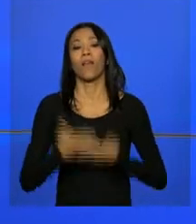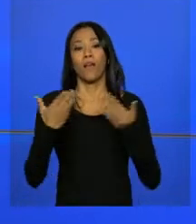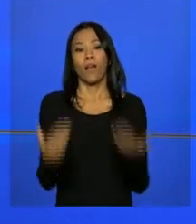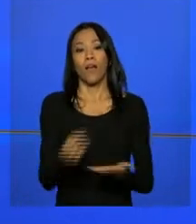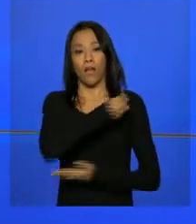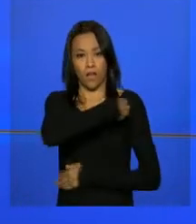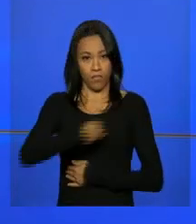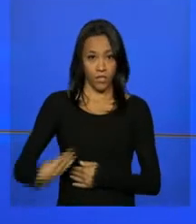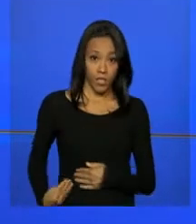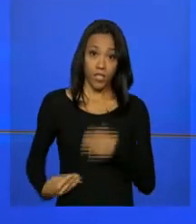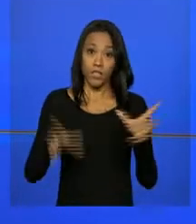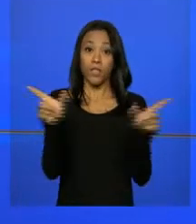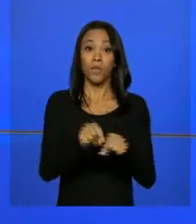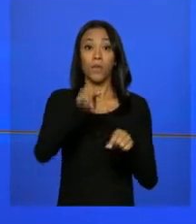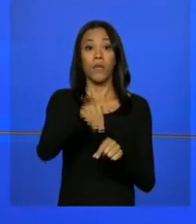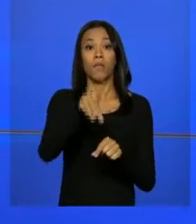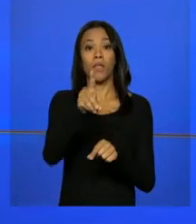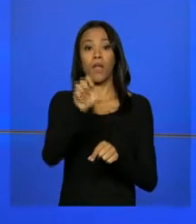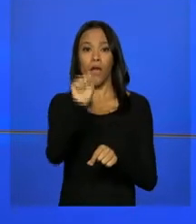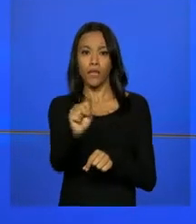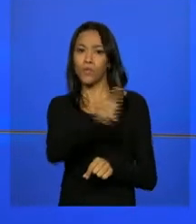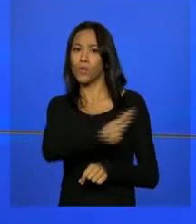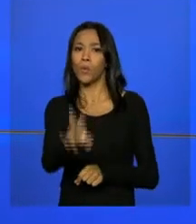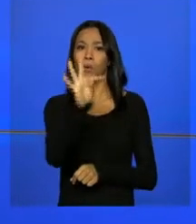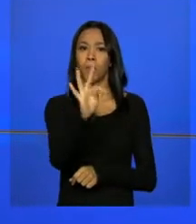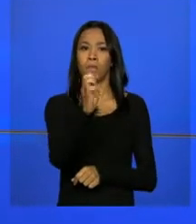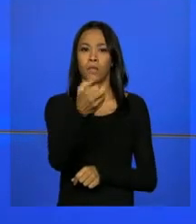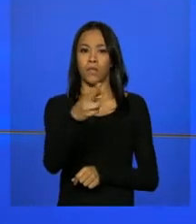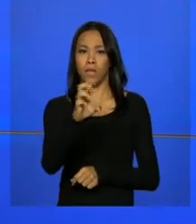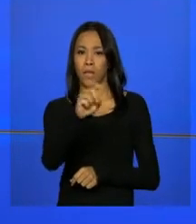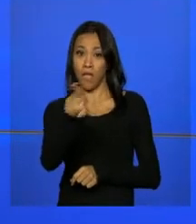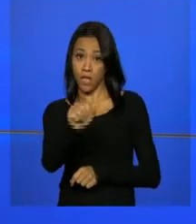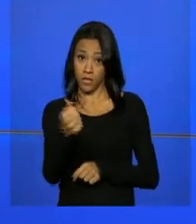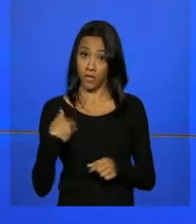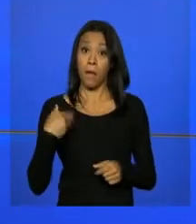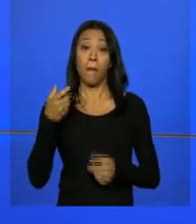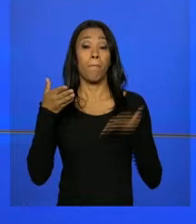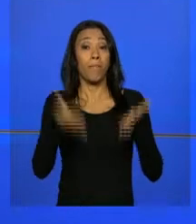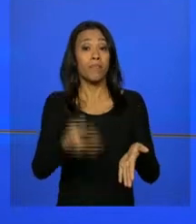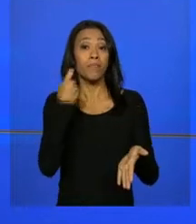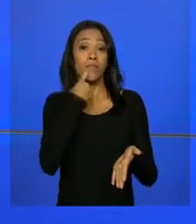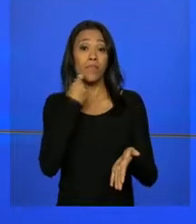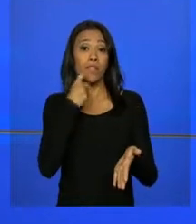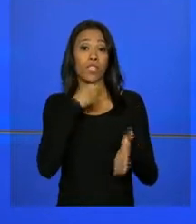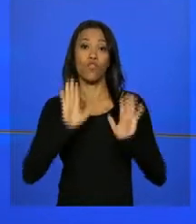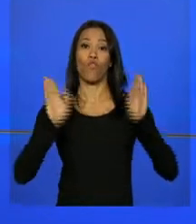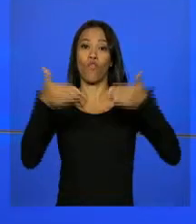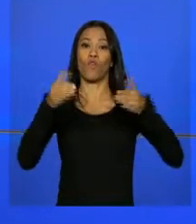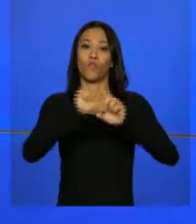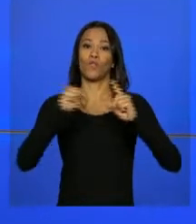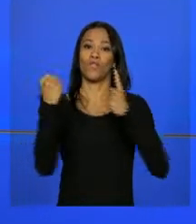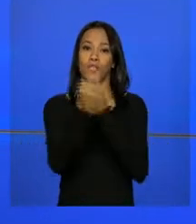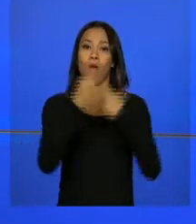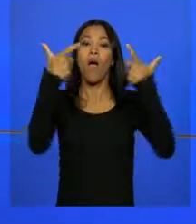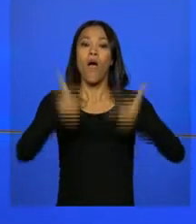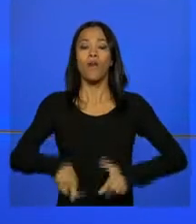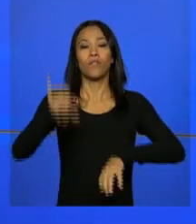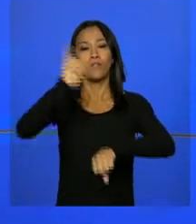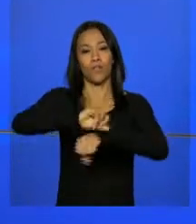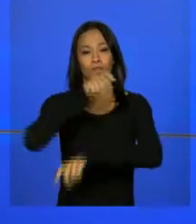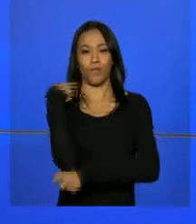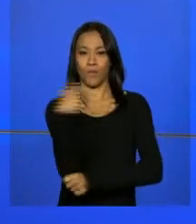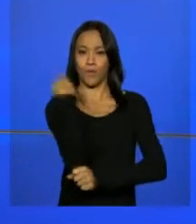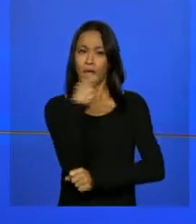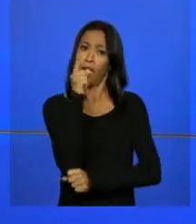Desenvolvimento Social e combate à fome terao parpa nesta sexta-feira do Fórum Social temático em Porto Alegre O encontro é